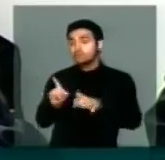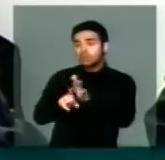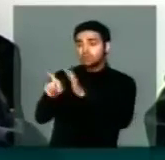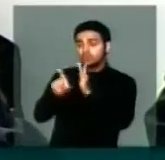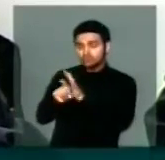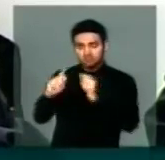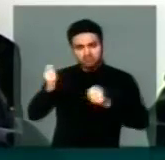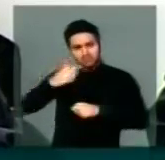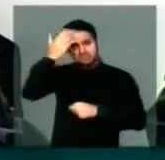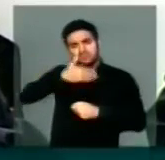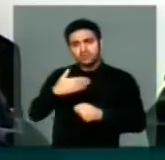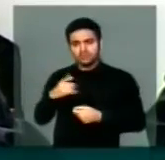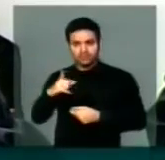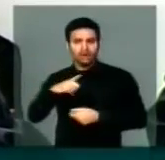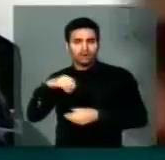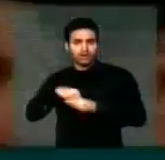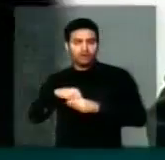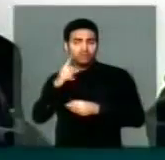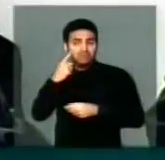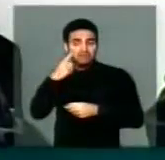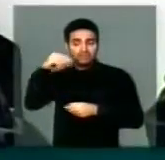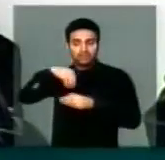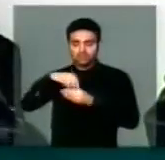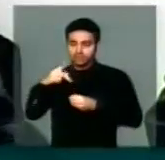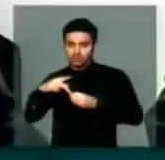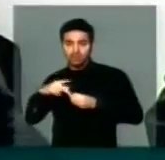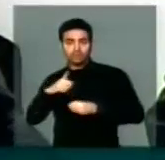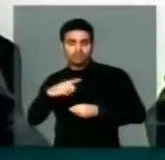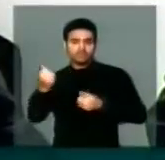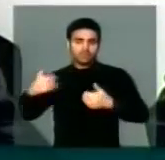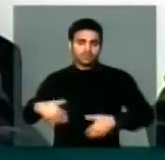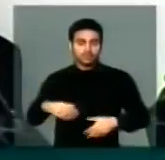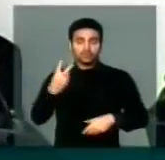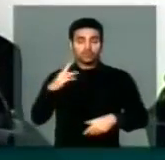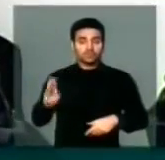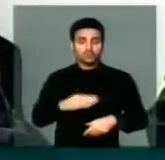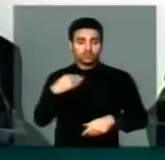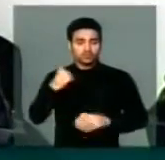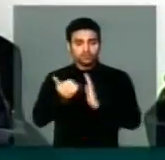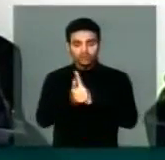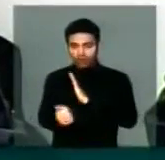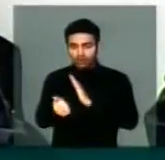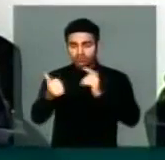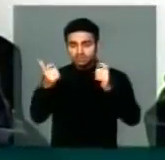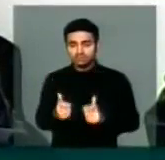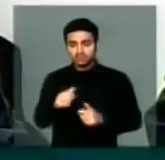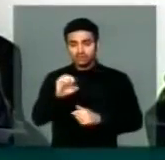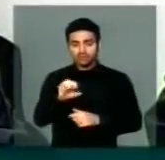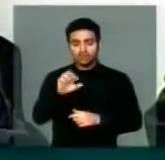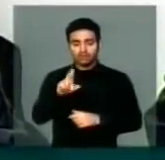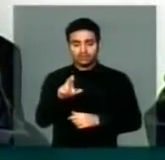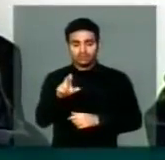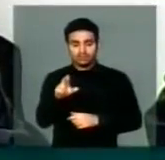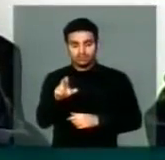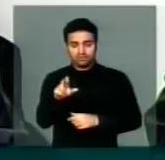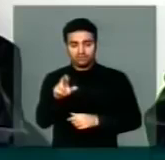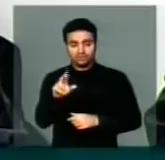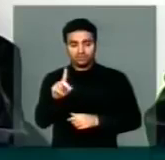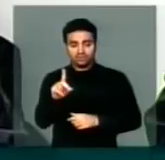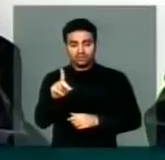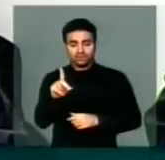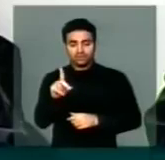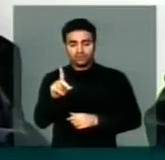ser comprovado perante a Petrobras, que houve um pagamento para Fernando Soares no valor de 2 milhões de dólares na ERFIS ou